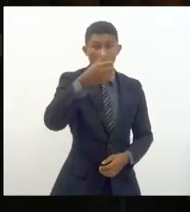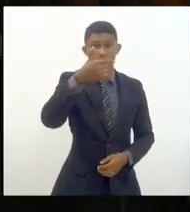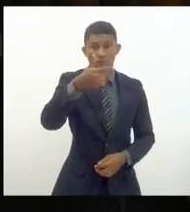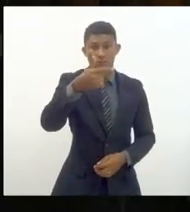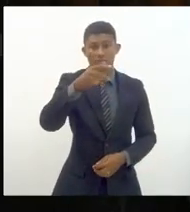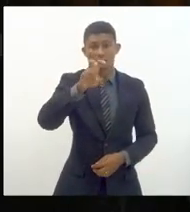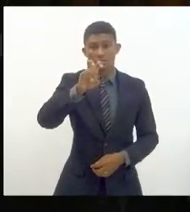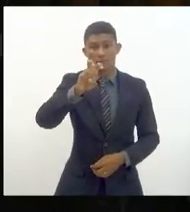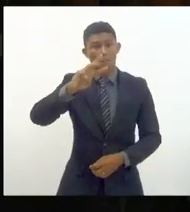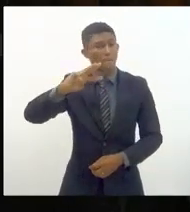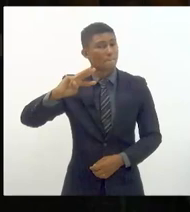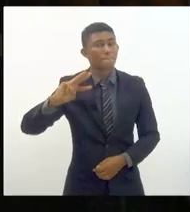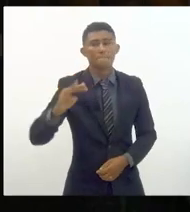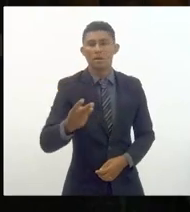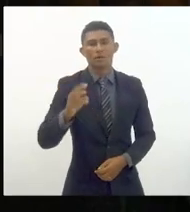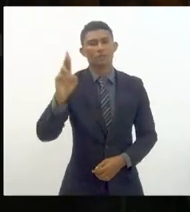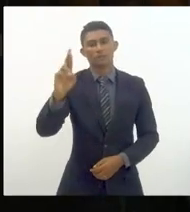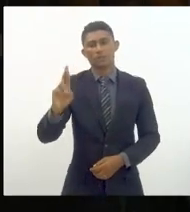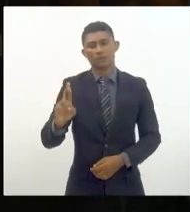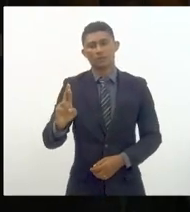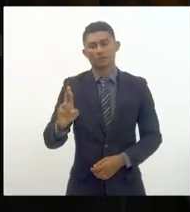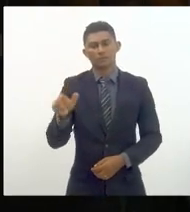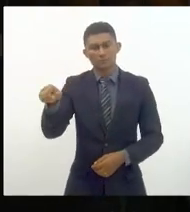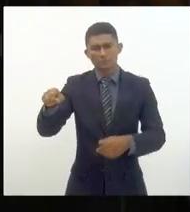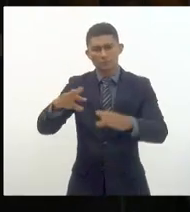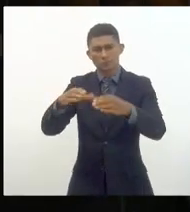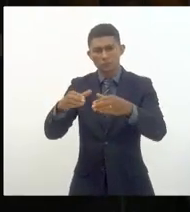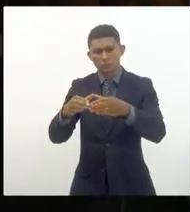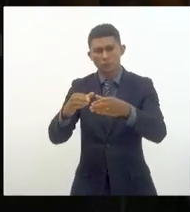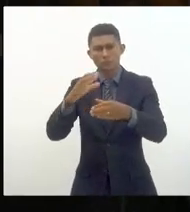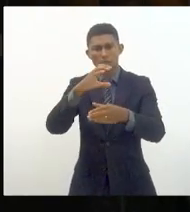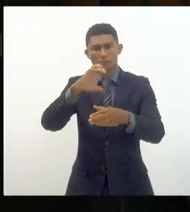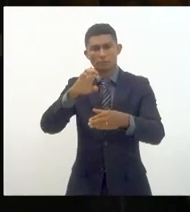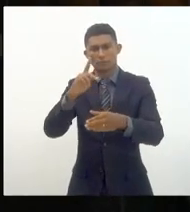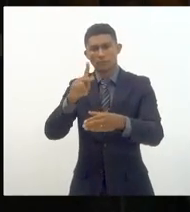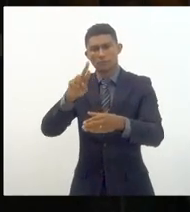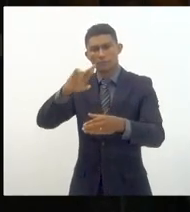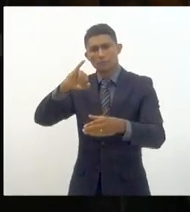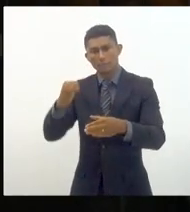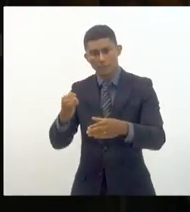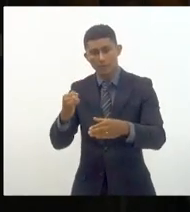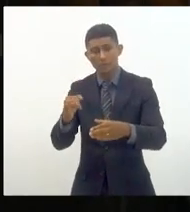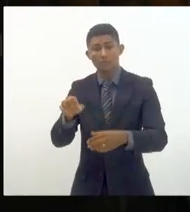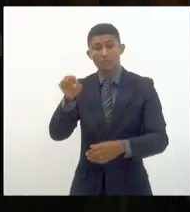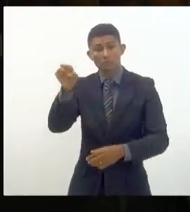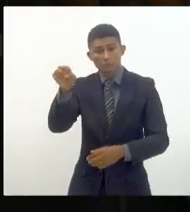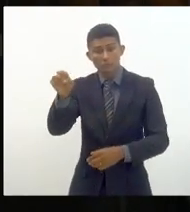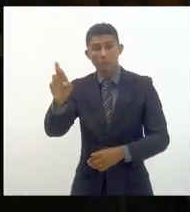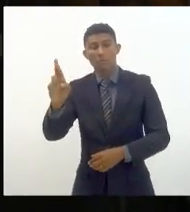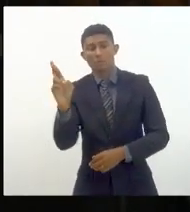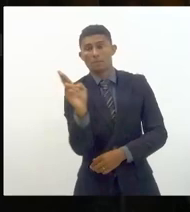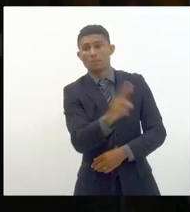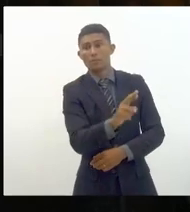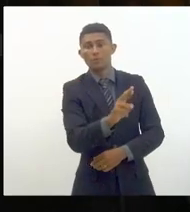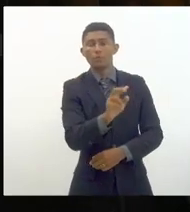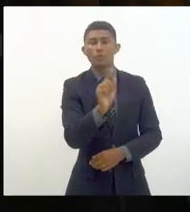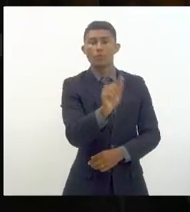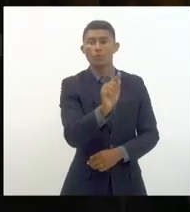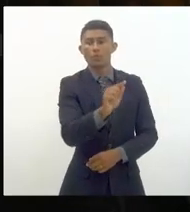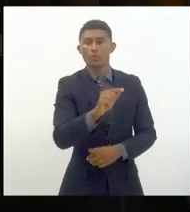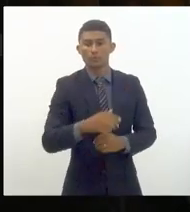de reais e aí você perde e respondeu ao site UOL